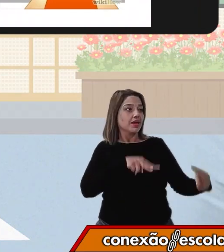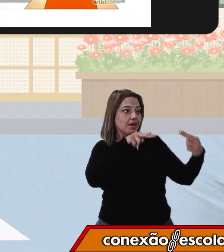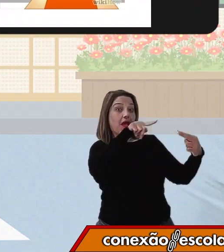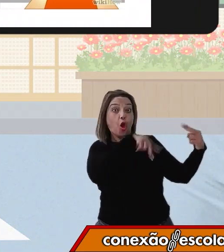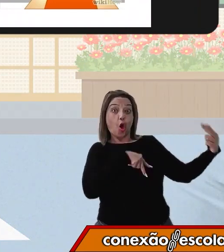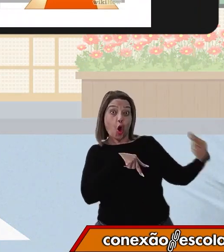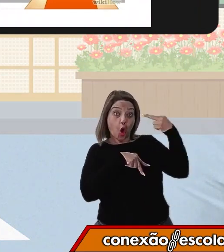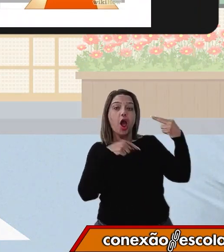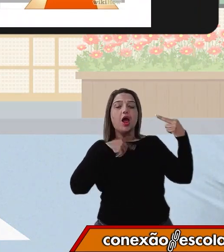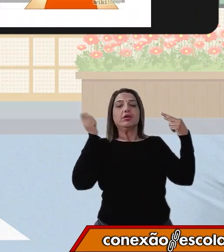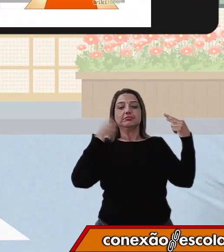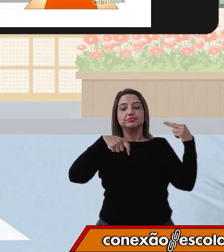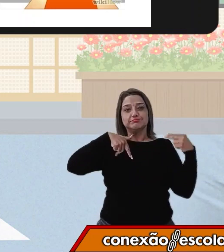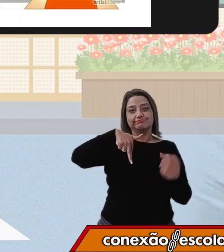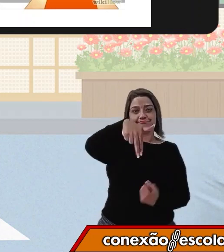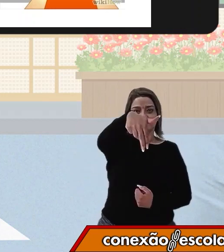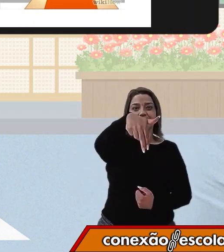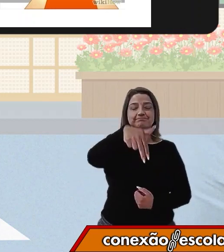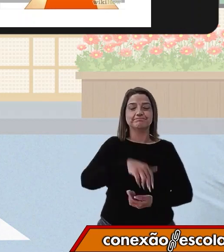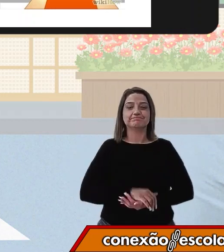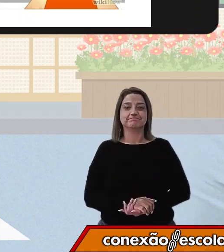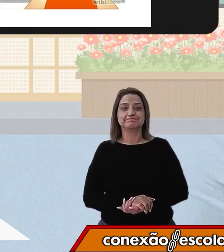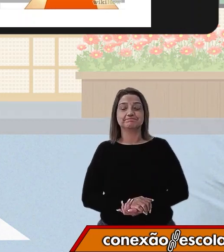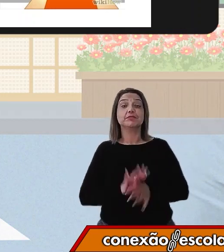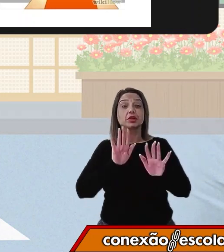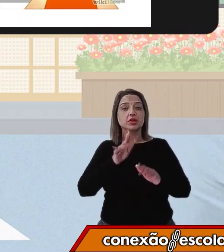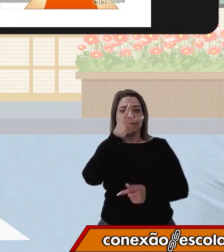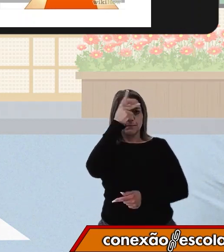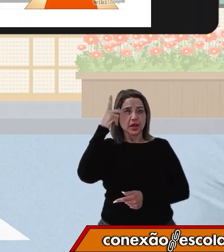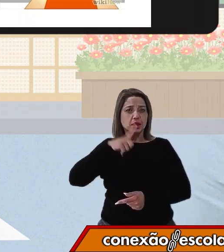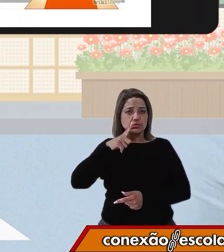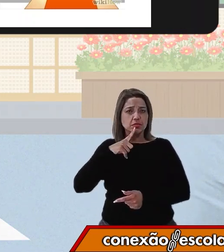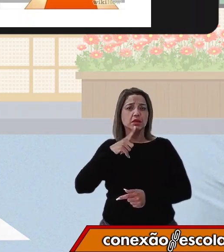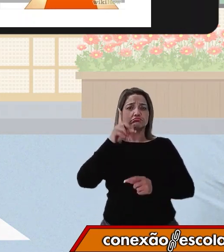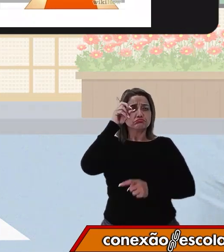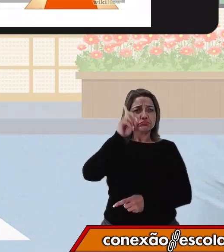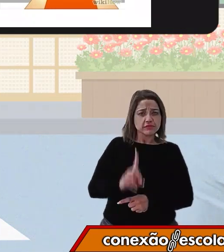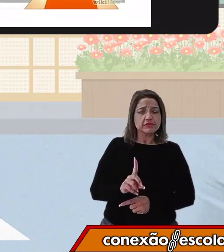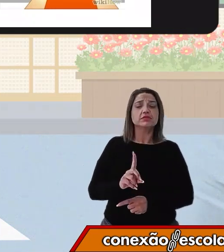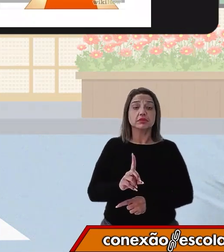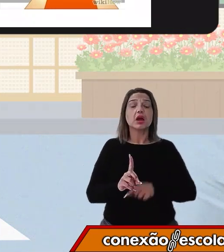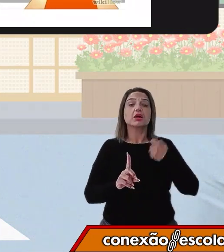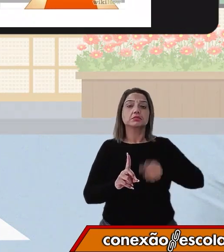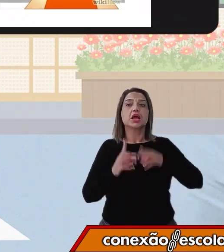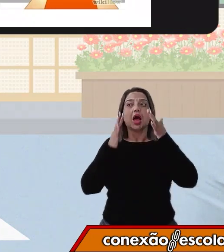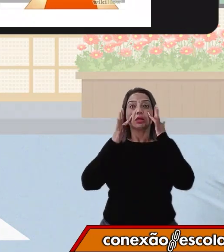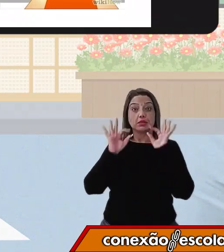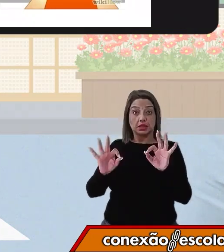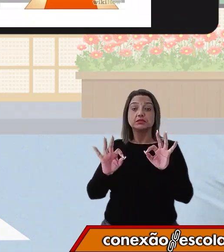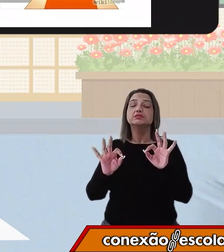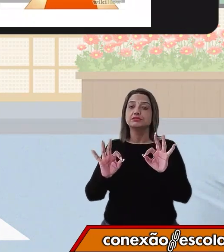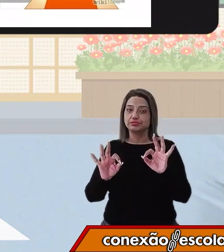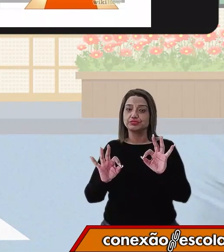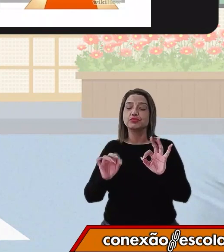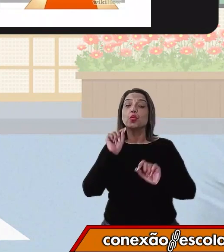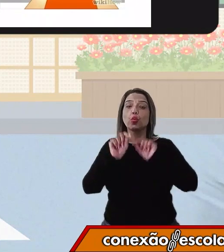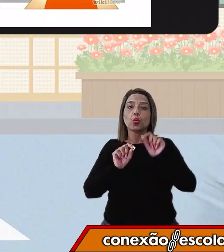de que ele te viu já a pessoa com deficiência pode ter atenção